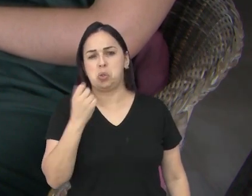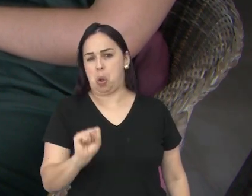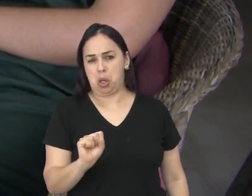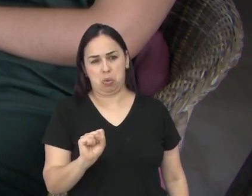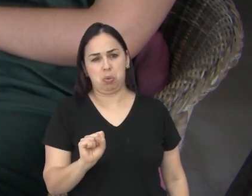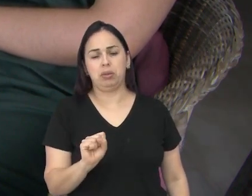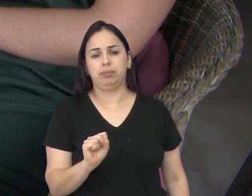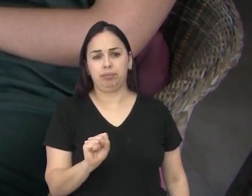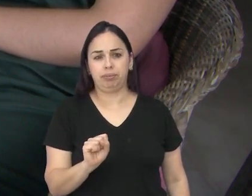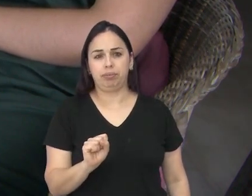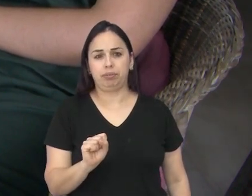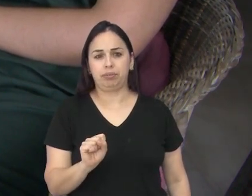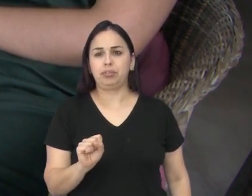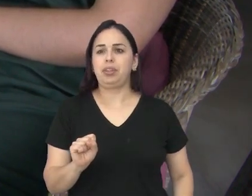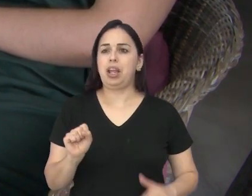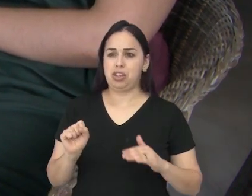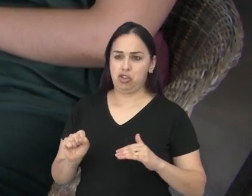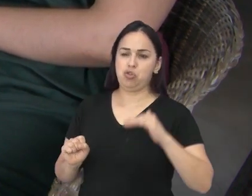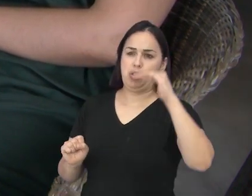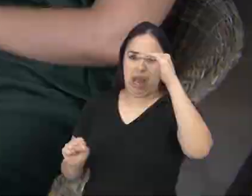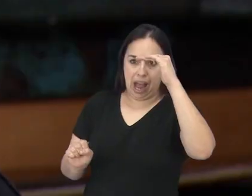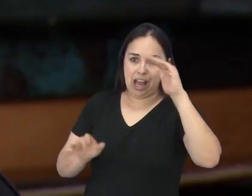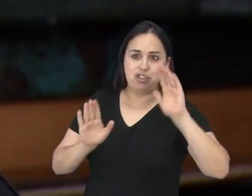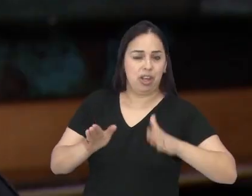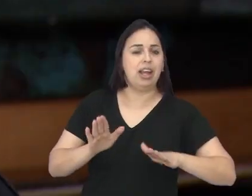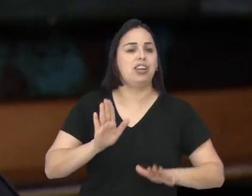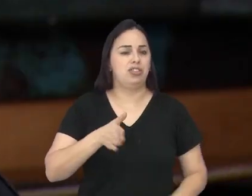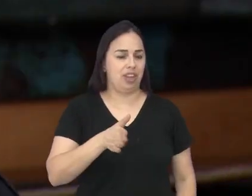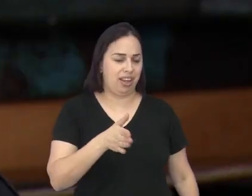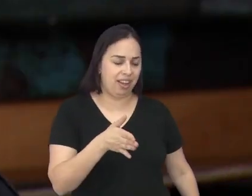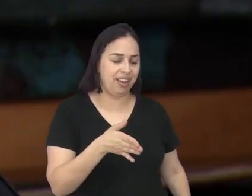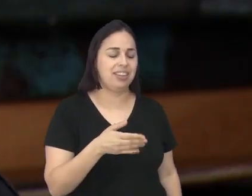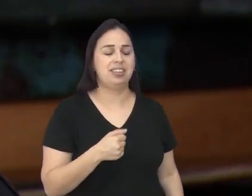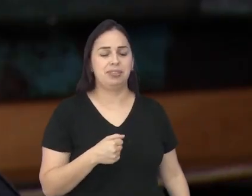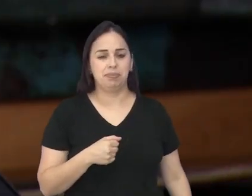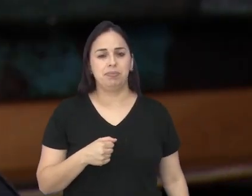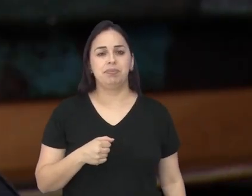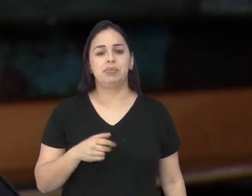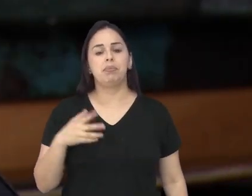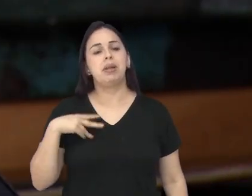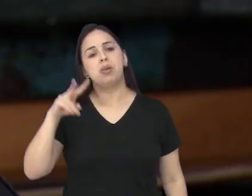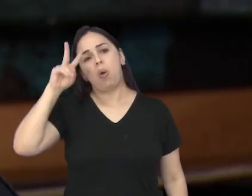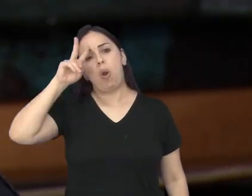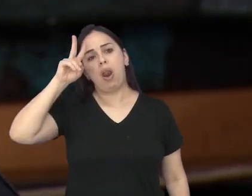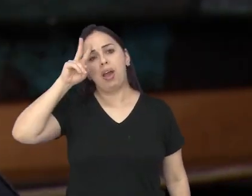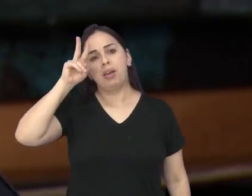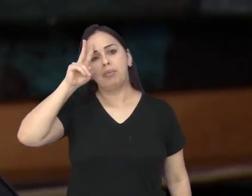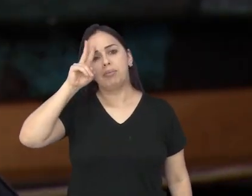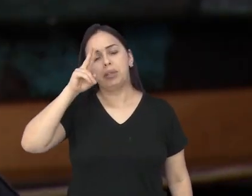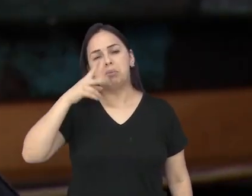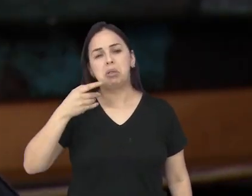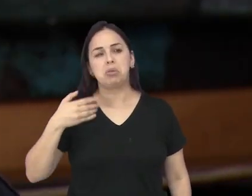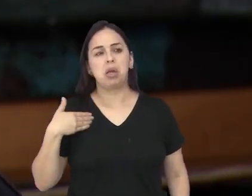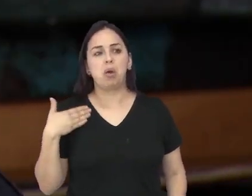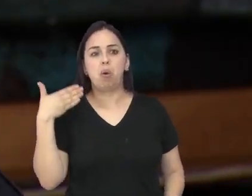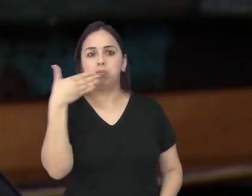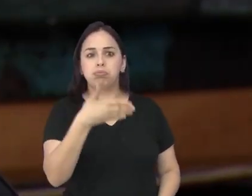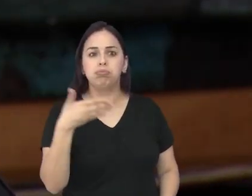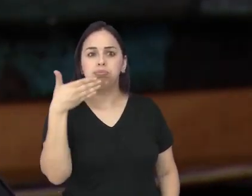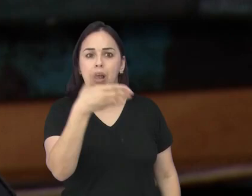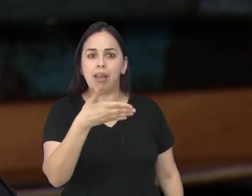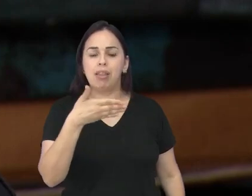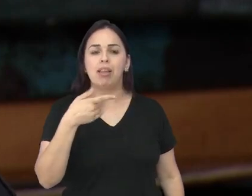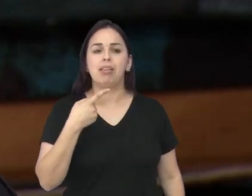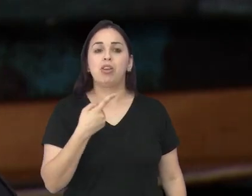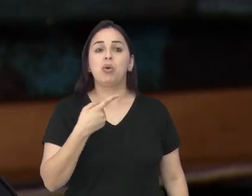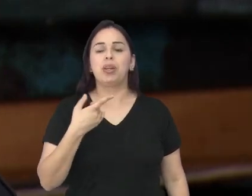Tinha 18 anos. Já era Sim, grande. Já. Mas eu me lembro de ir com ele desde os 12, 13 anos em casa